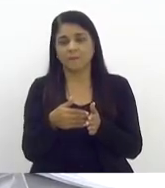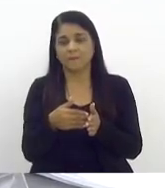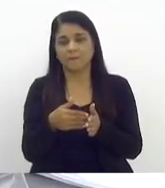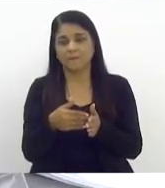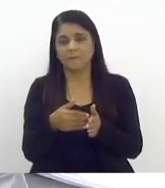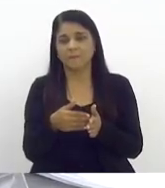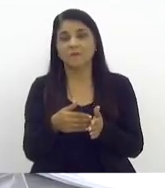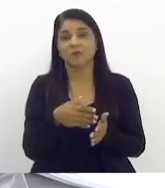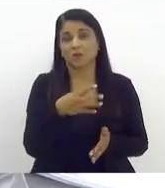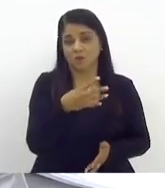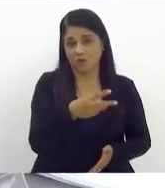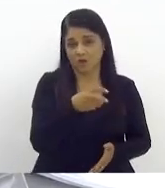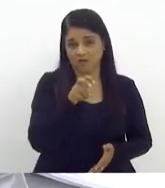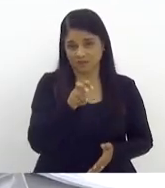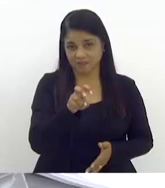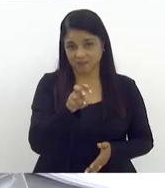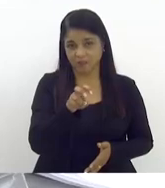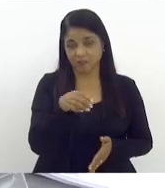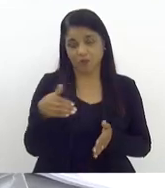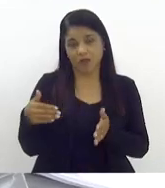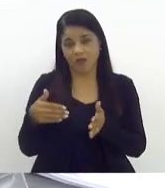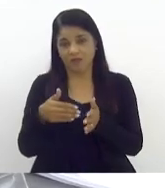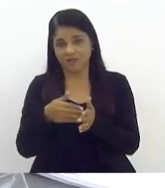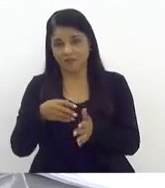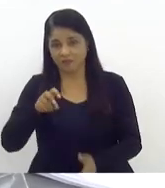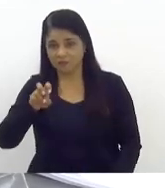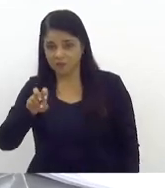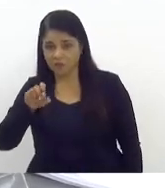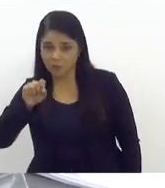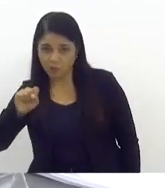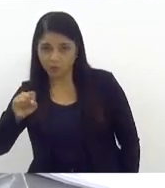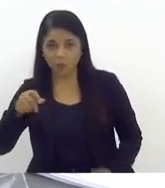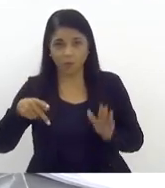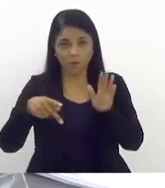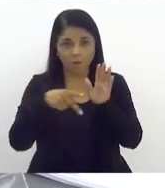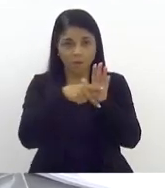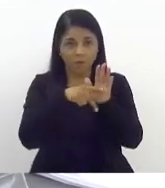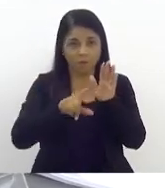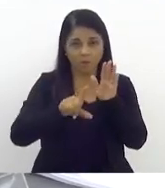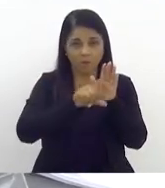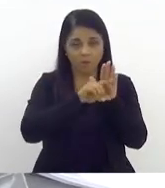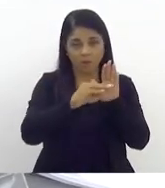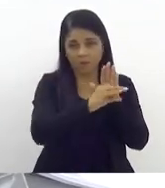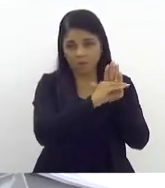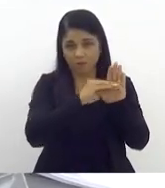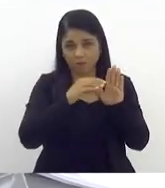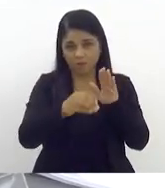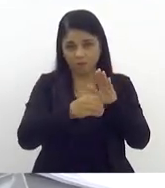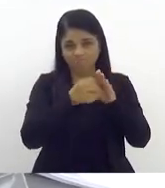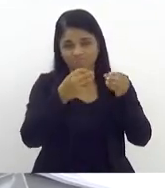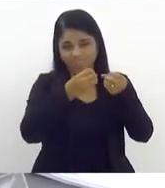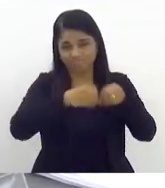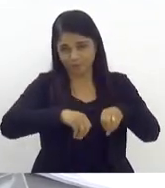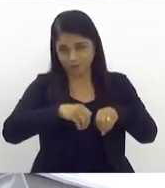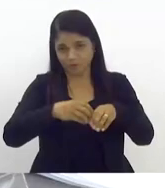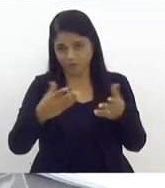O 45 ao 58 são os projetos de pareceres pela prejudicabilidade.